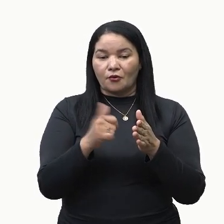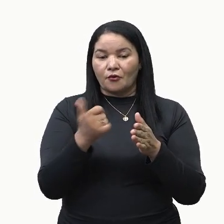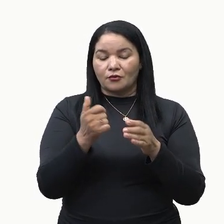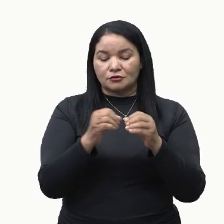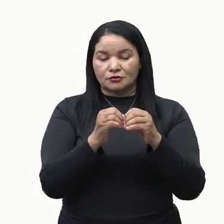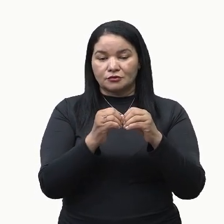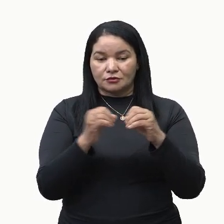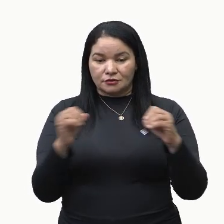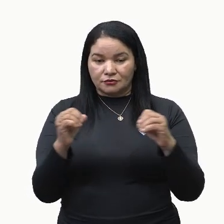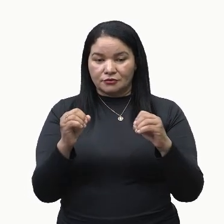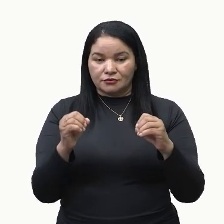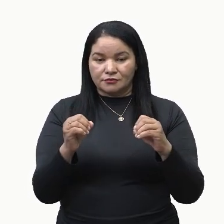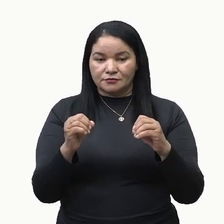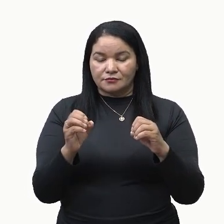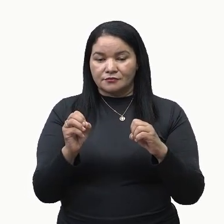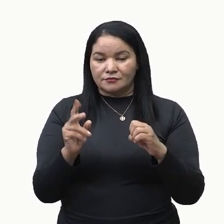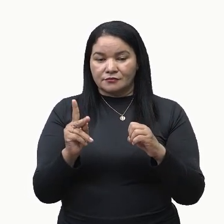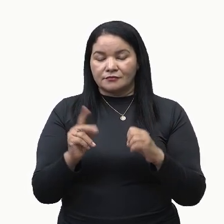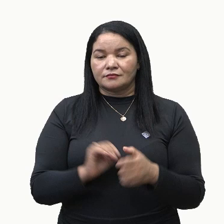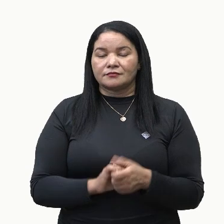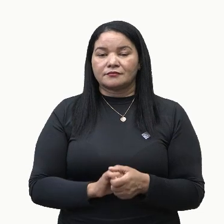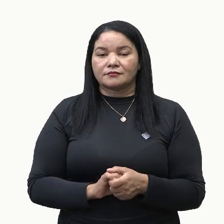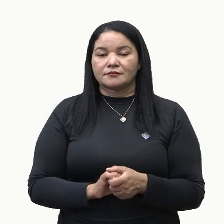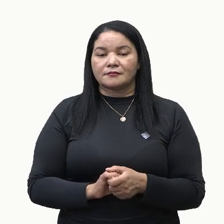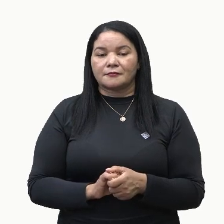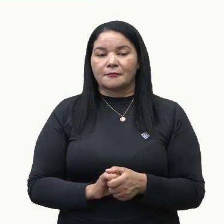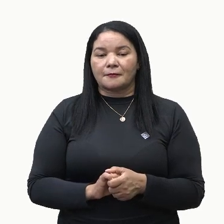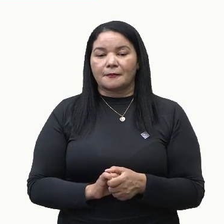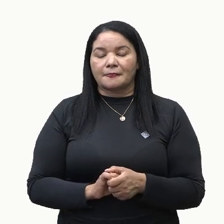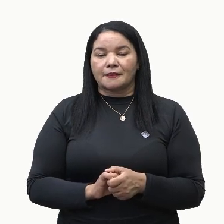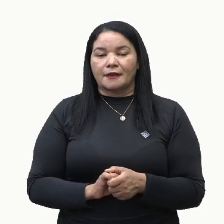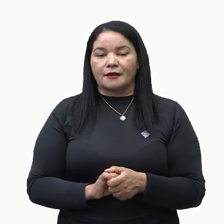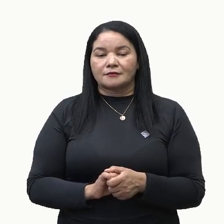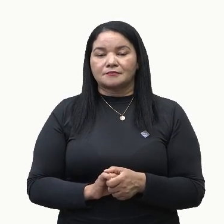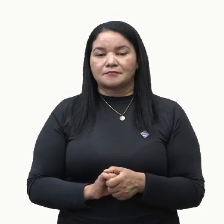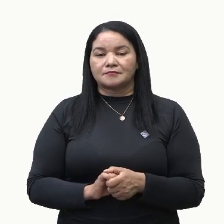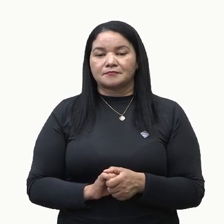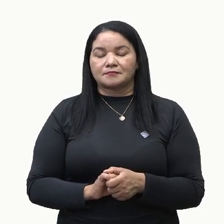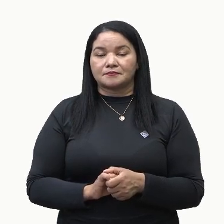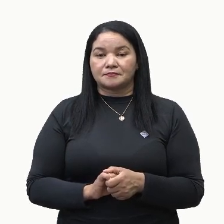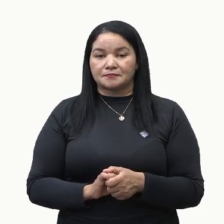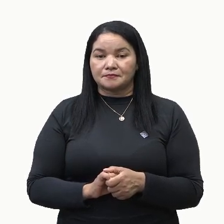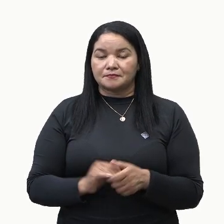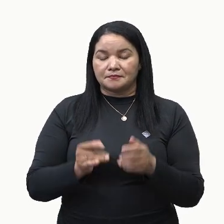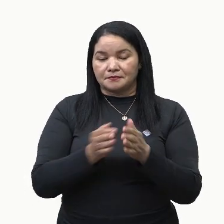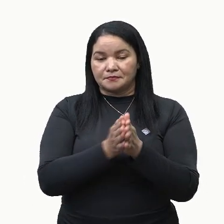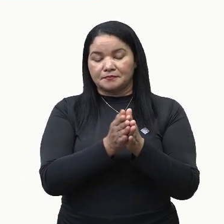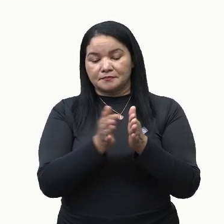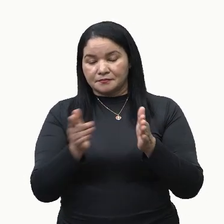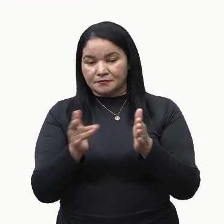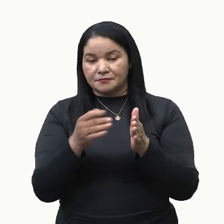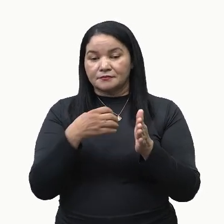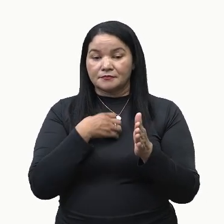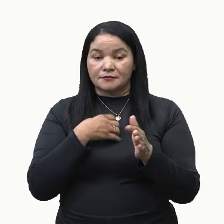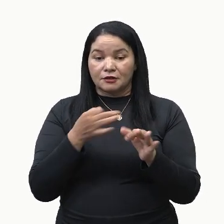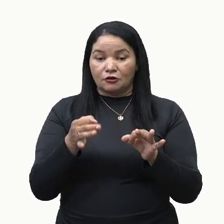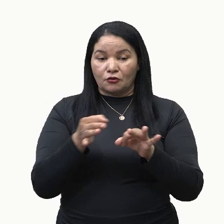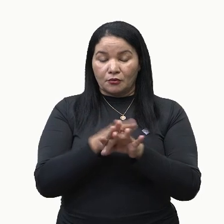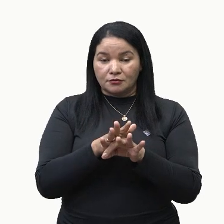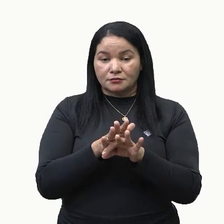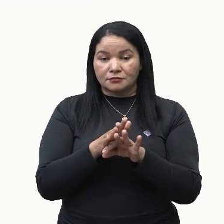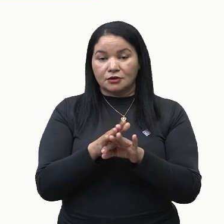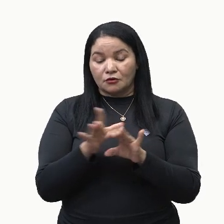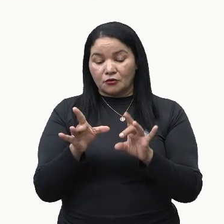orações. Muito bem. Período ele vai ter o sentido completo. Nesse caso aí temos um período composto